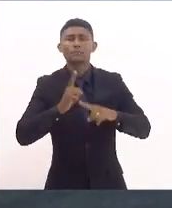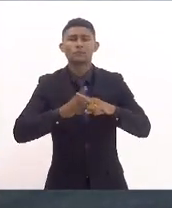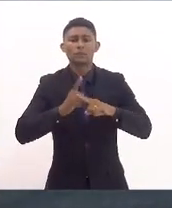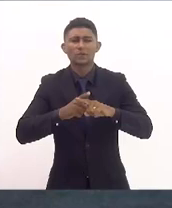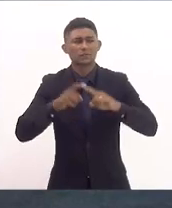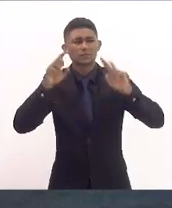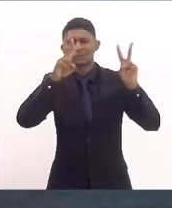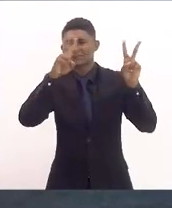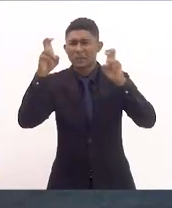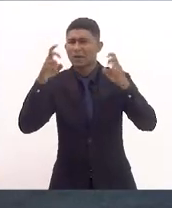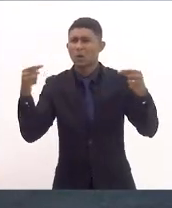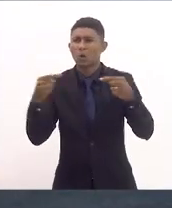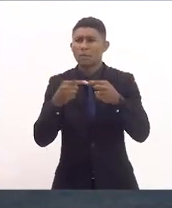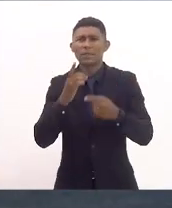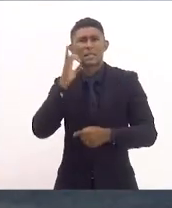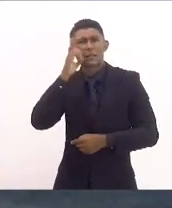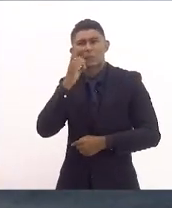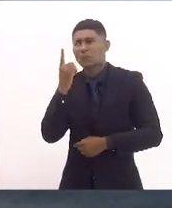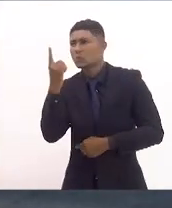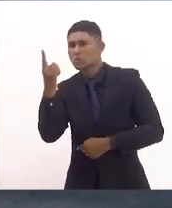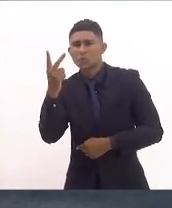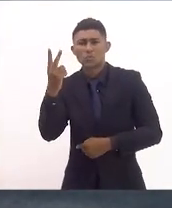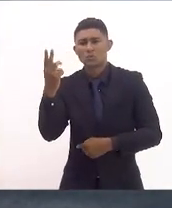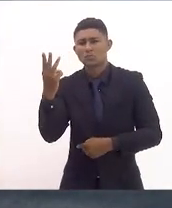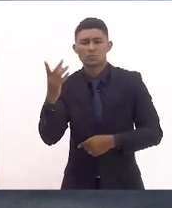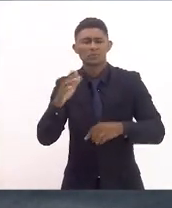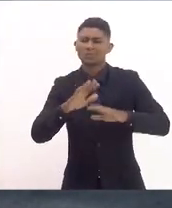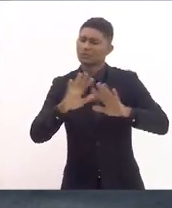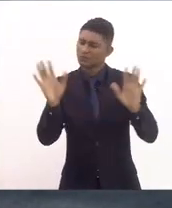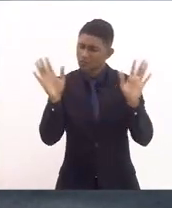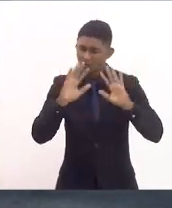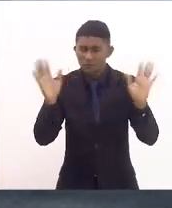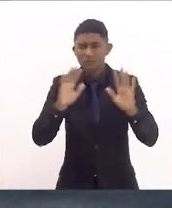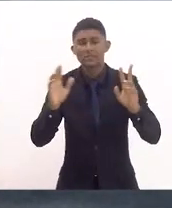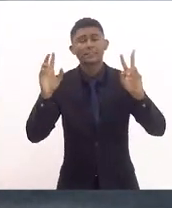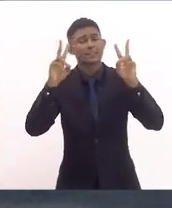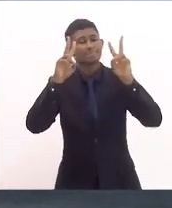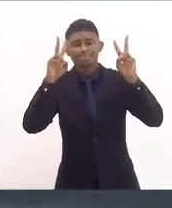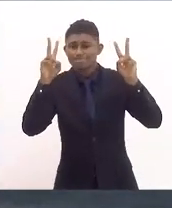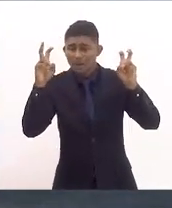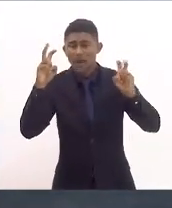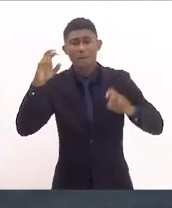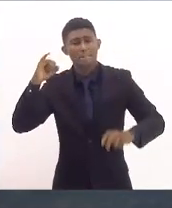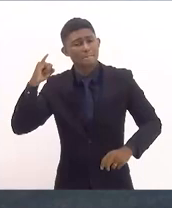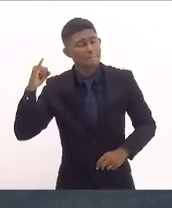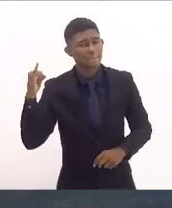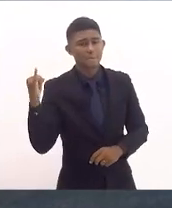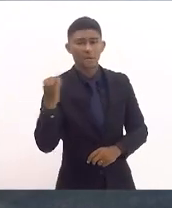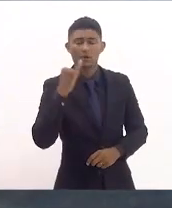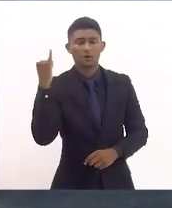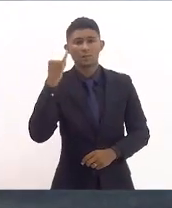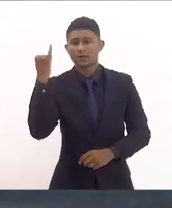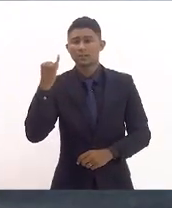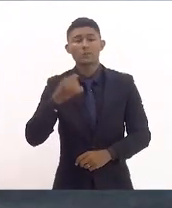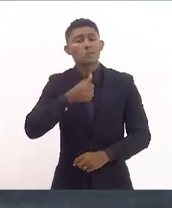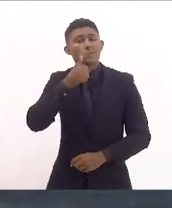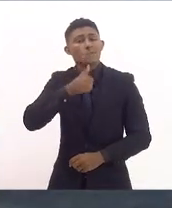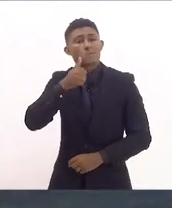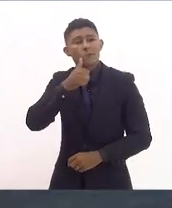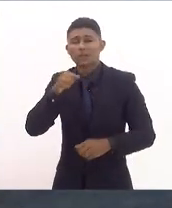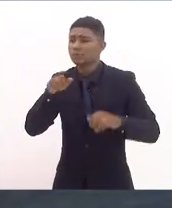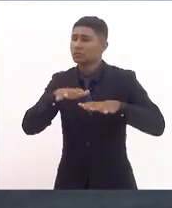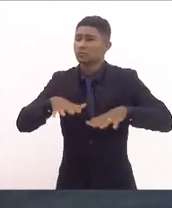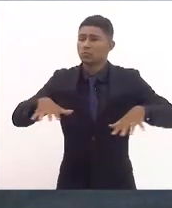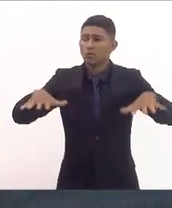ou de uma parlamentar específico Esse é um tema que tem uma centralidade na vida das mulheres